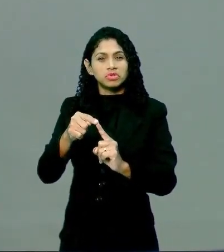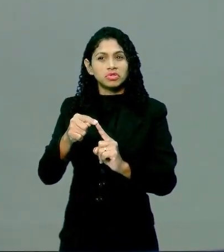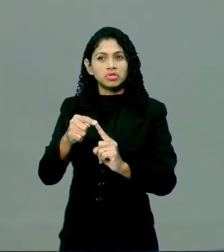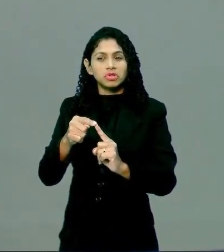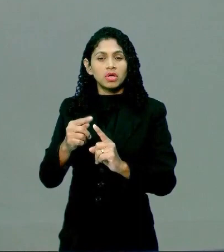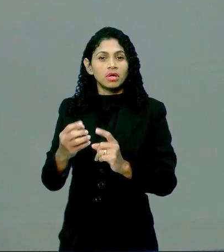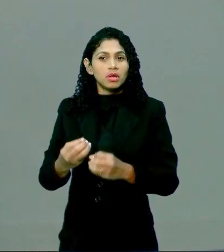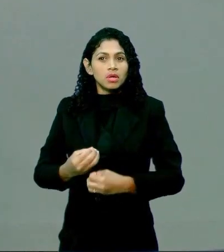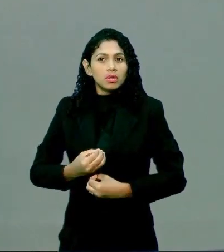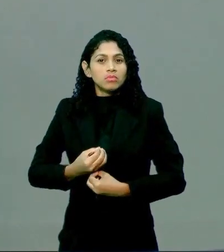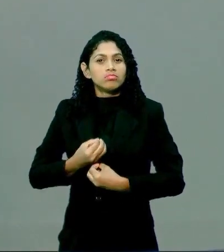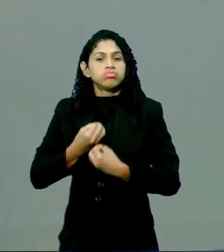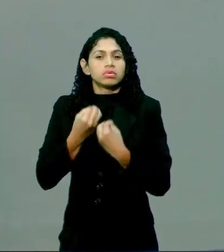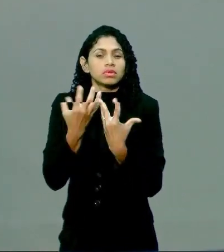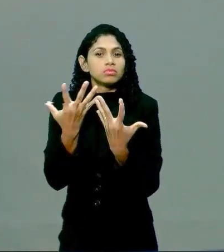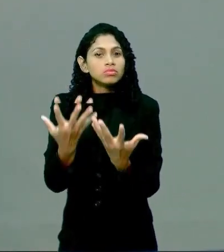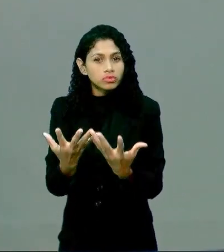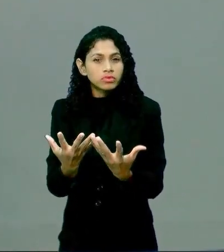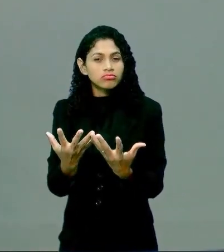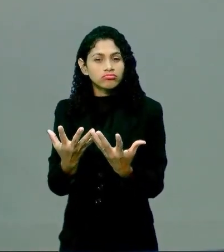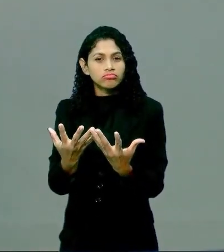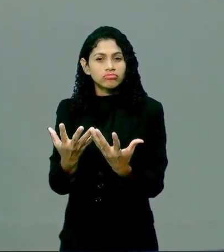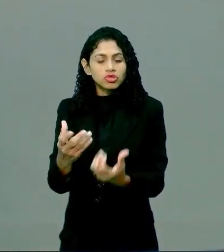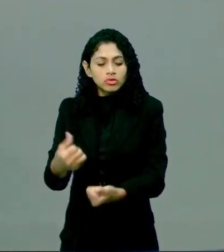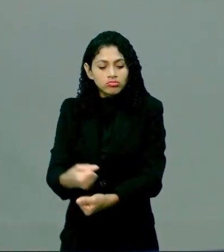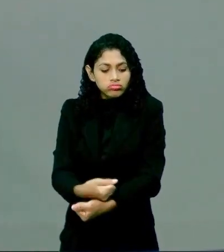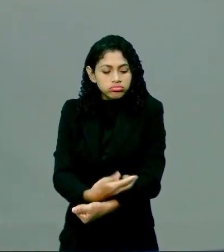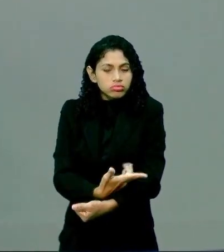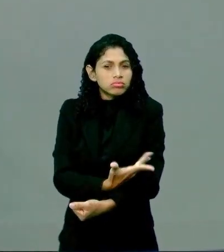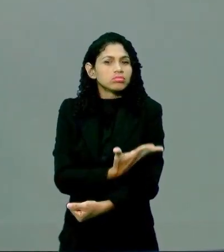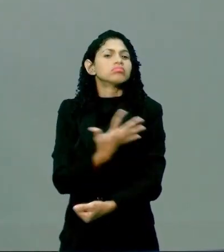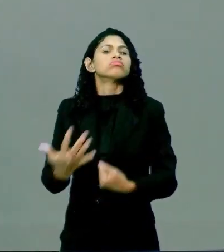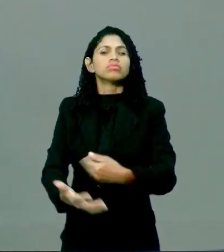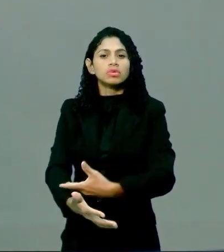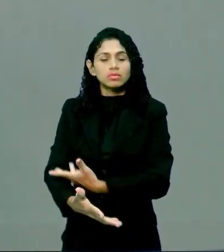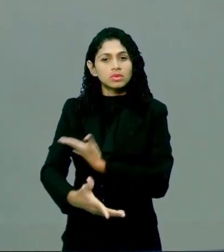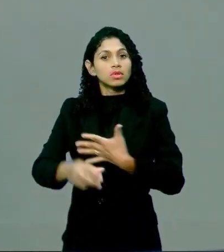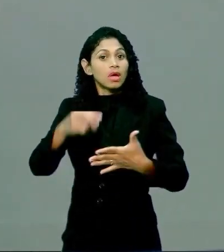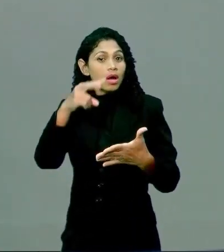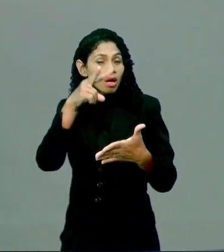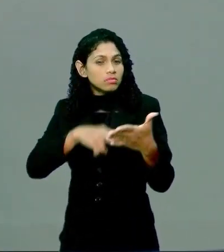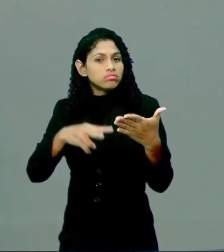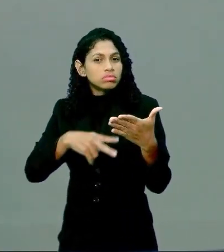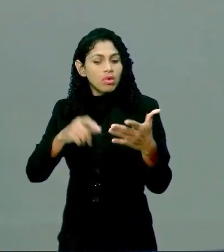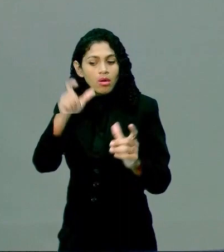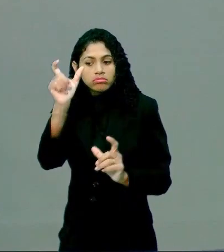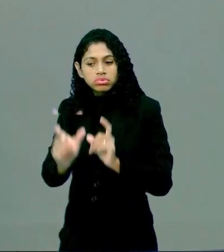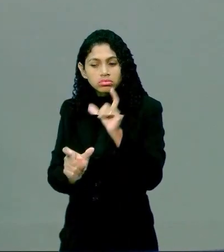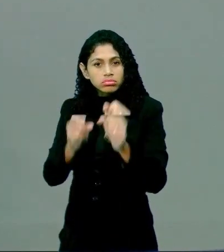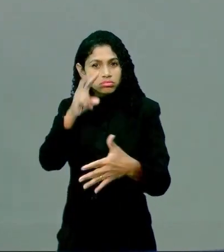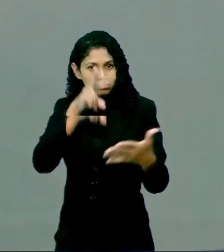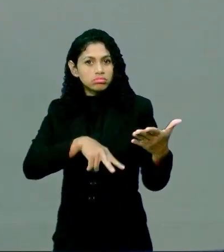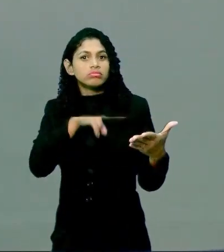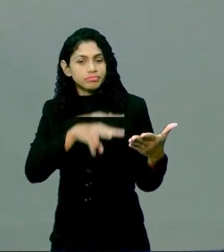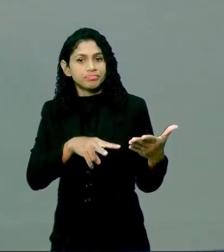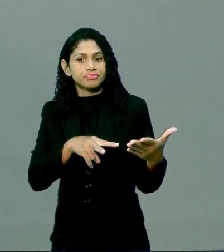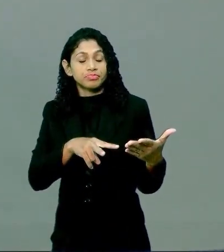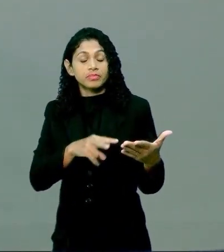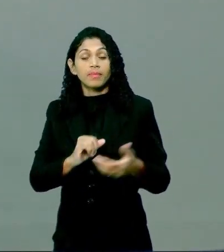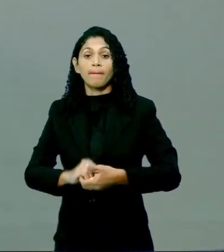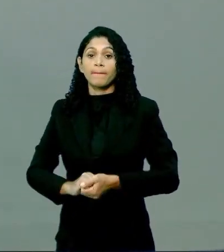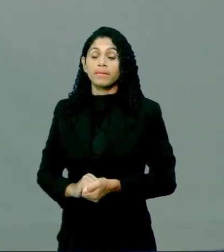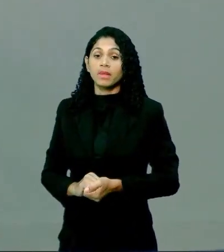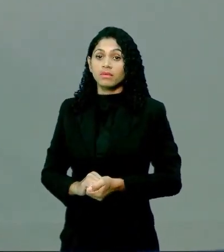alguma emoção, algo que aflore ali no leitor a partir da leitura, tá? Já o texto